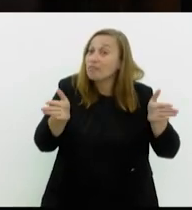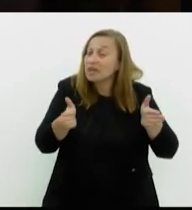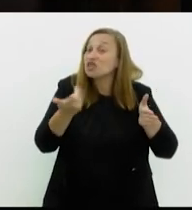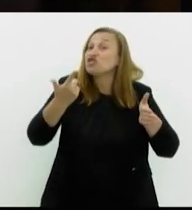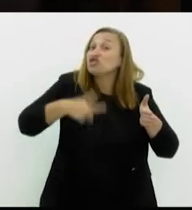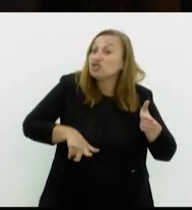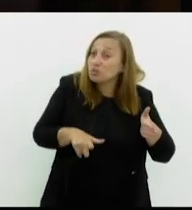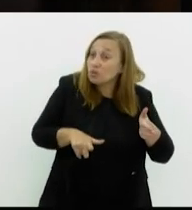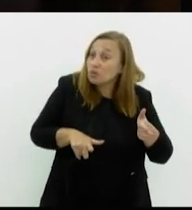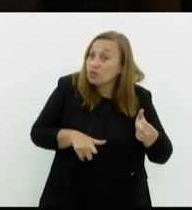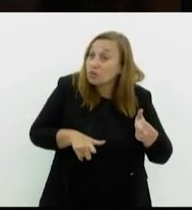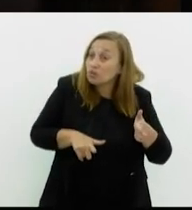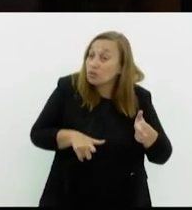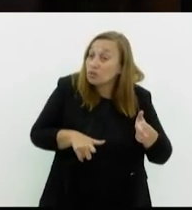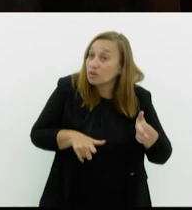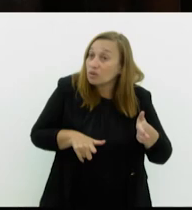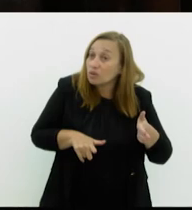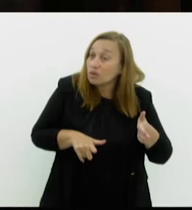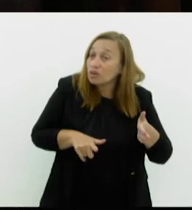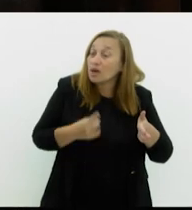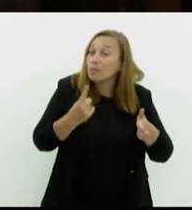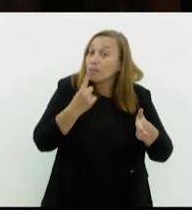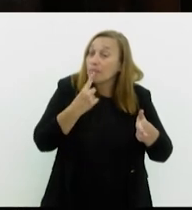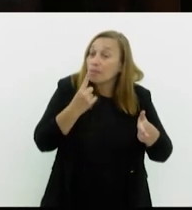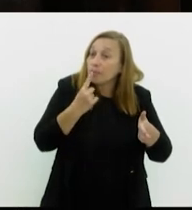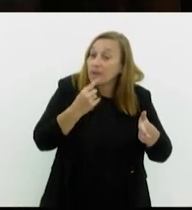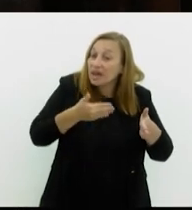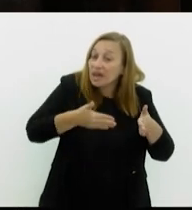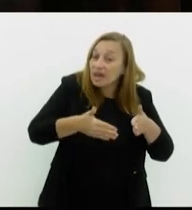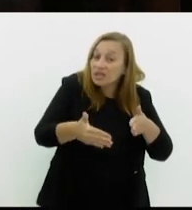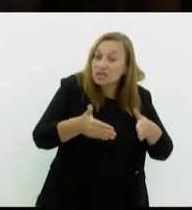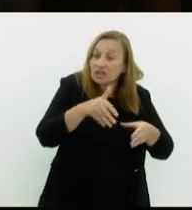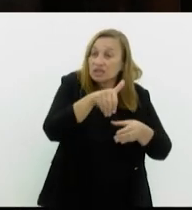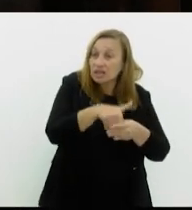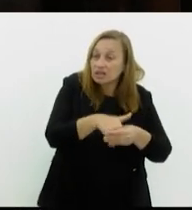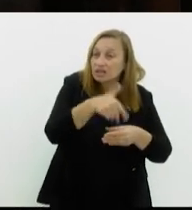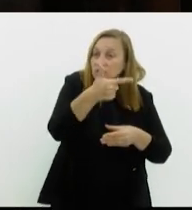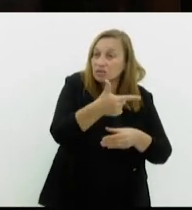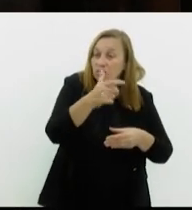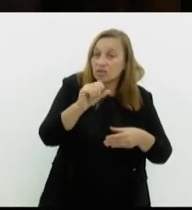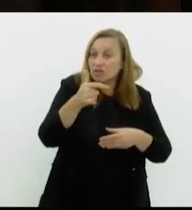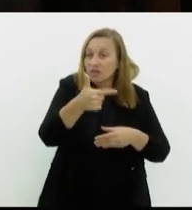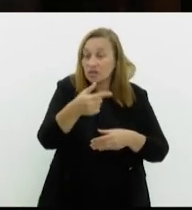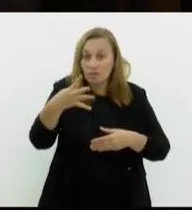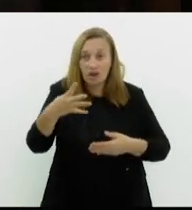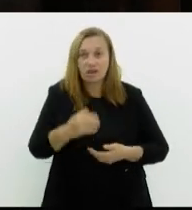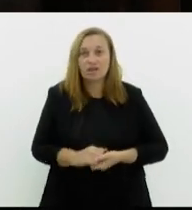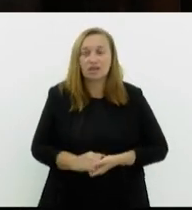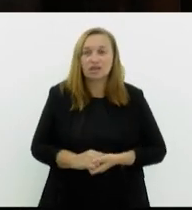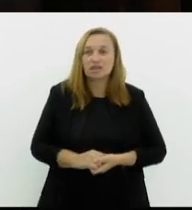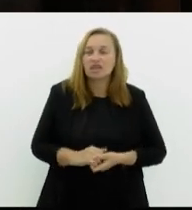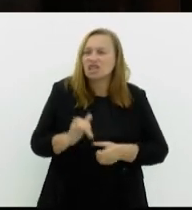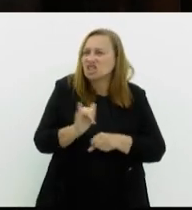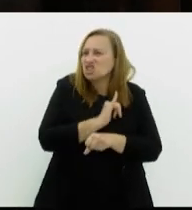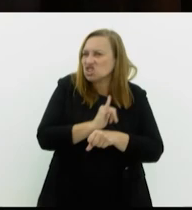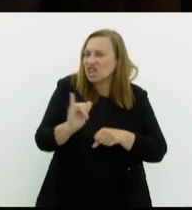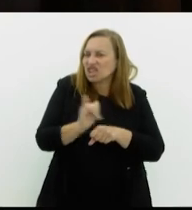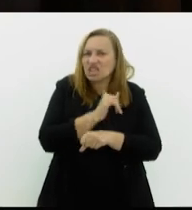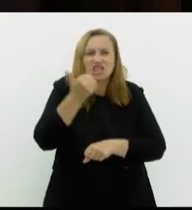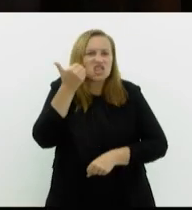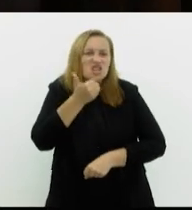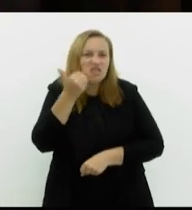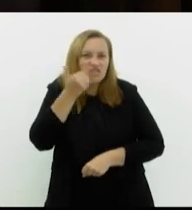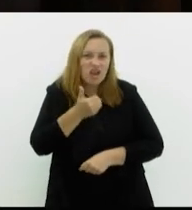novamente, próximo das eleições em 2024, numa estratégia